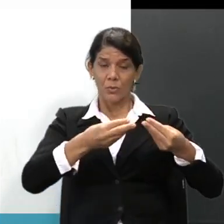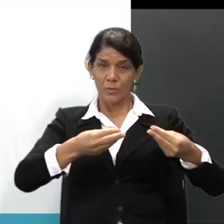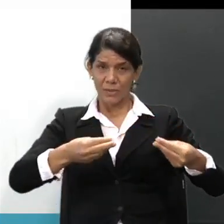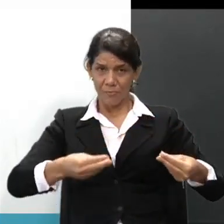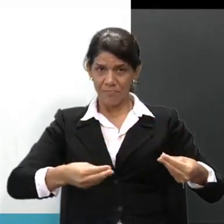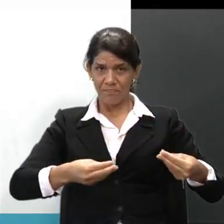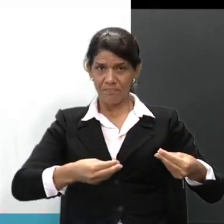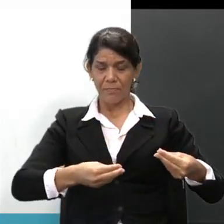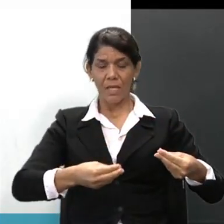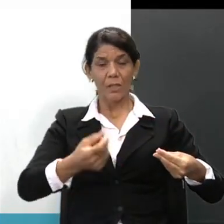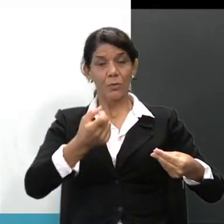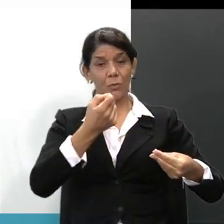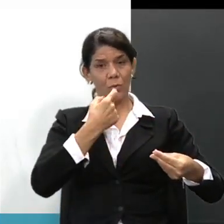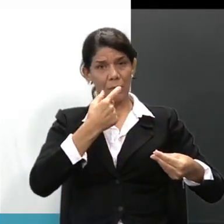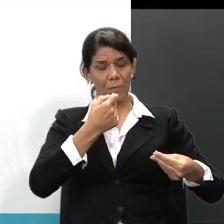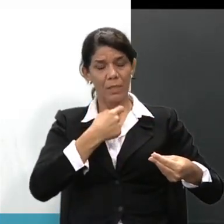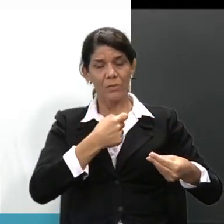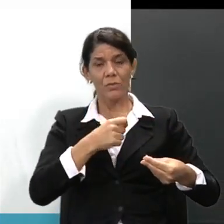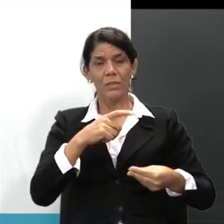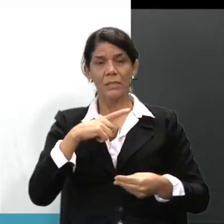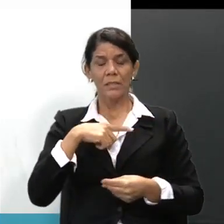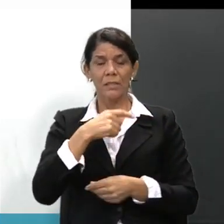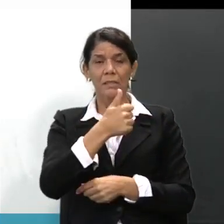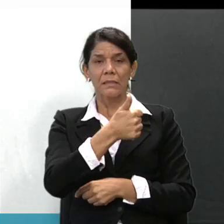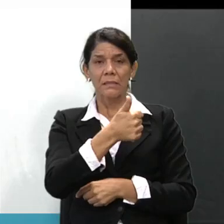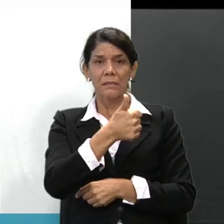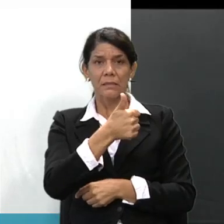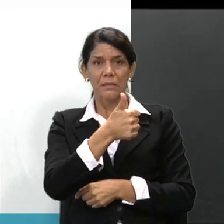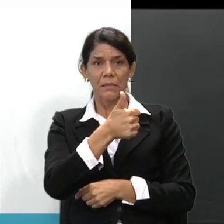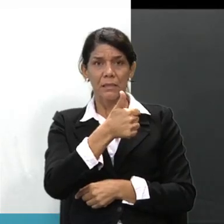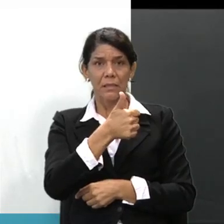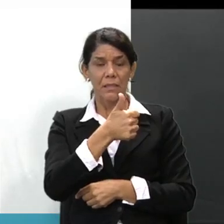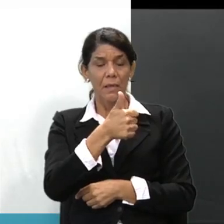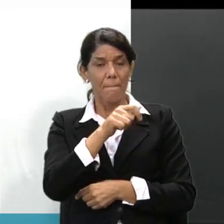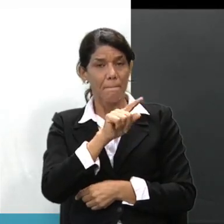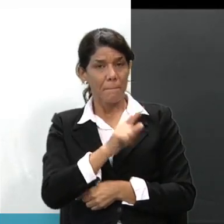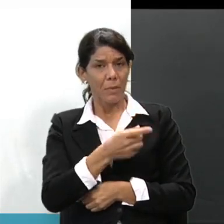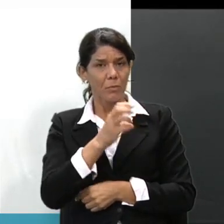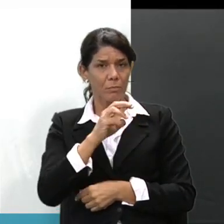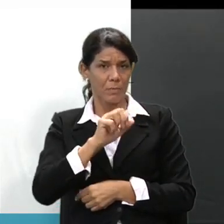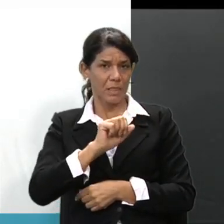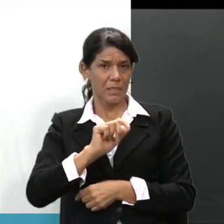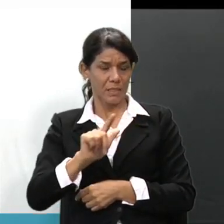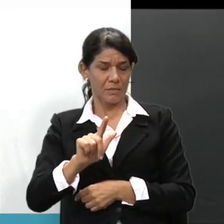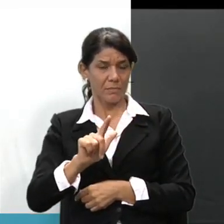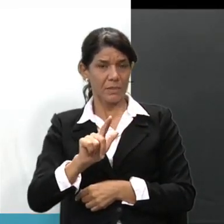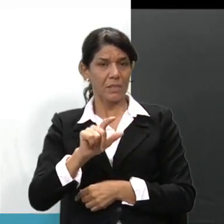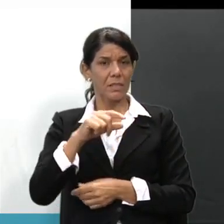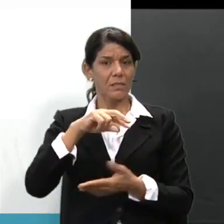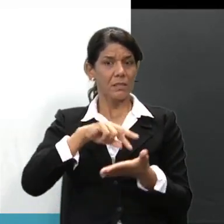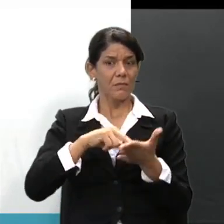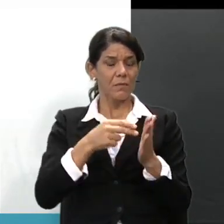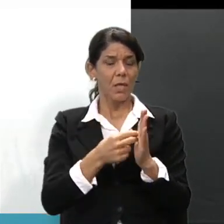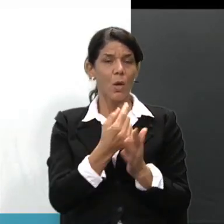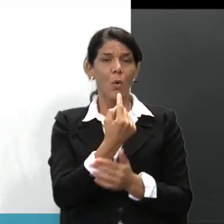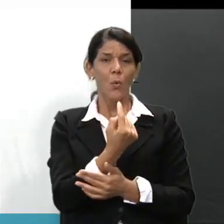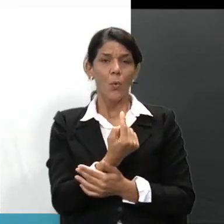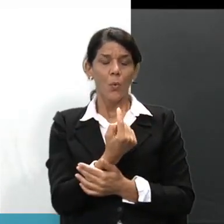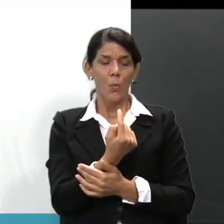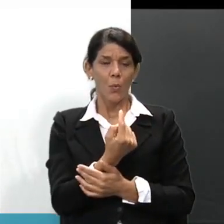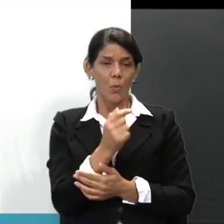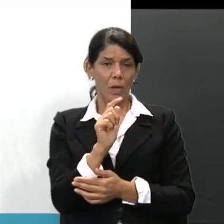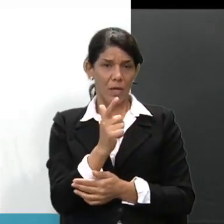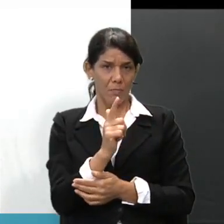paciente, então, nós temos 1.000 miligramas, né, que equivale a